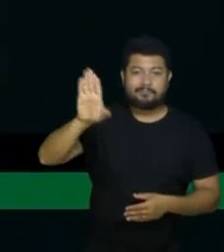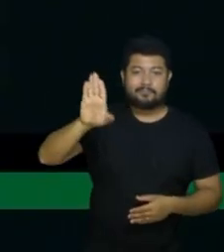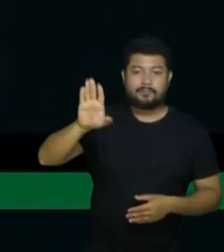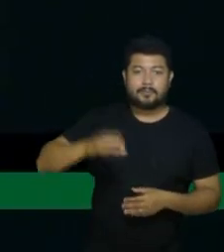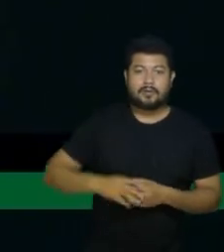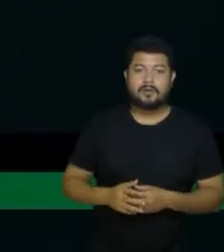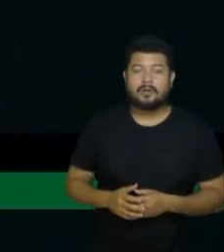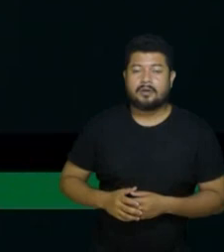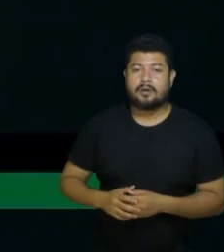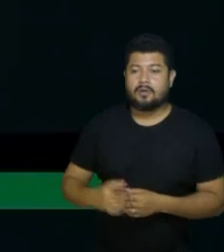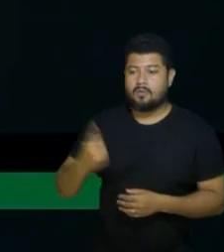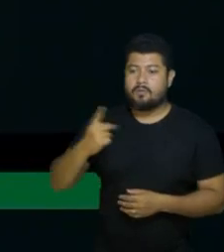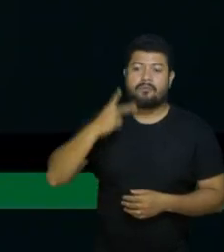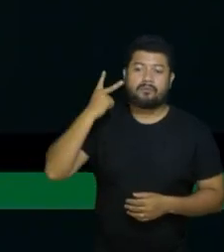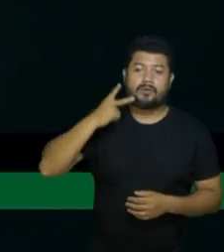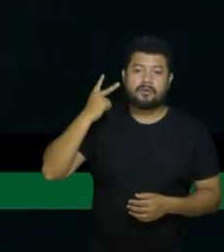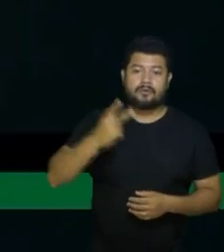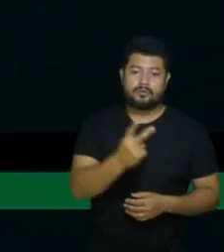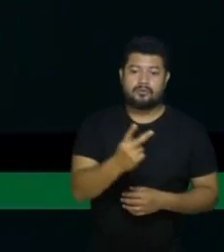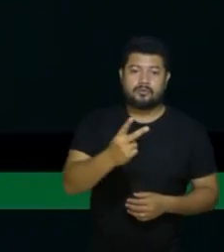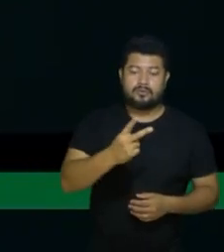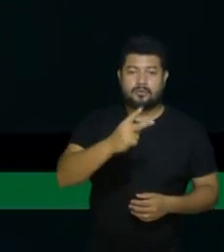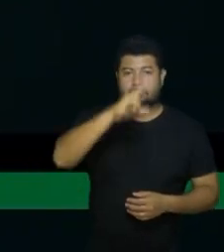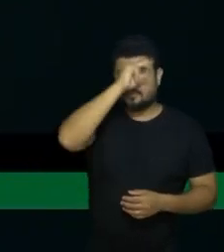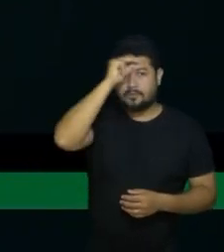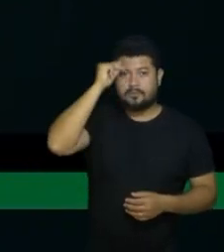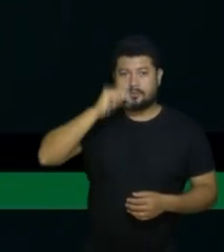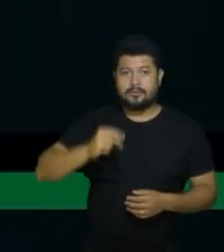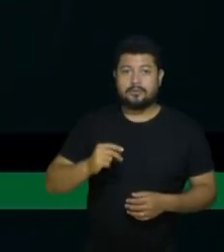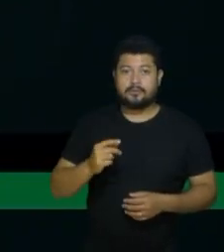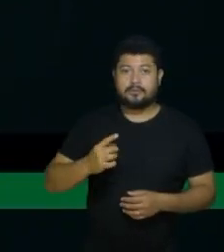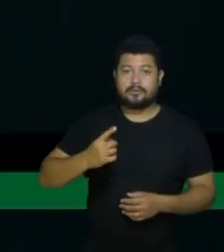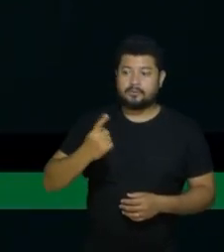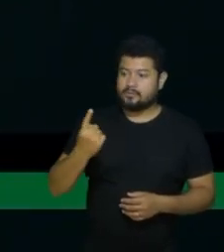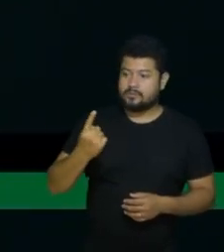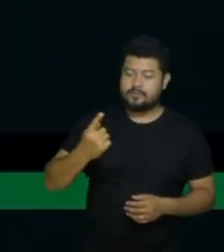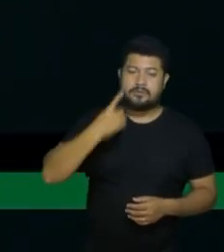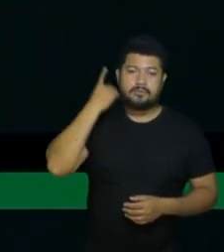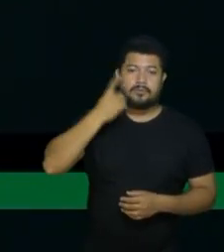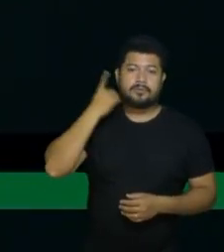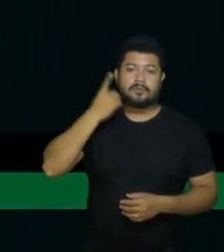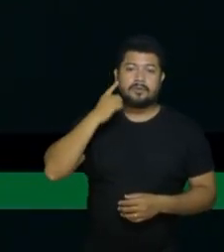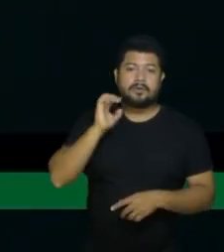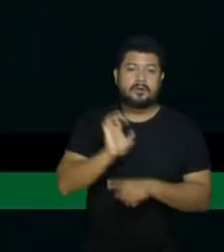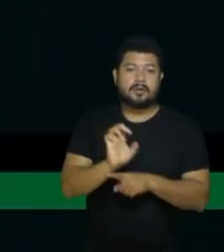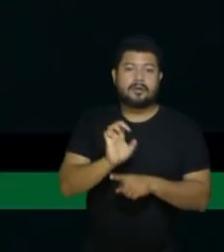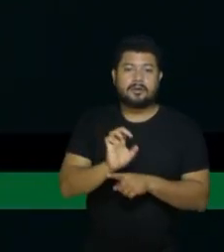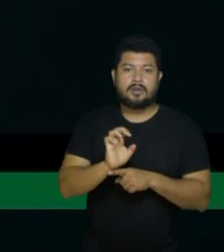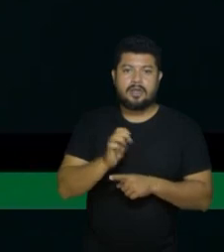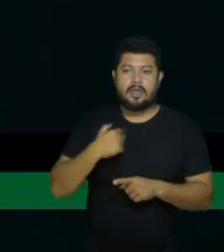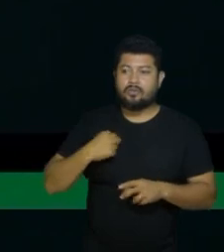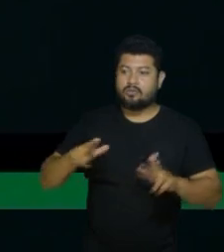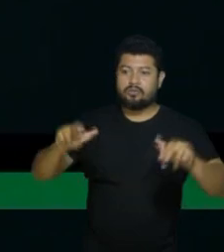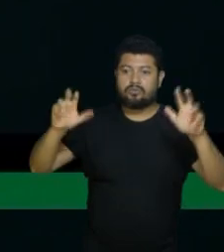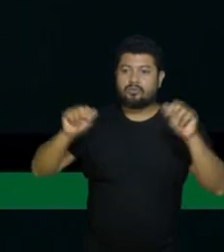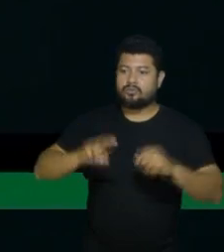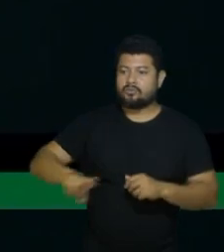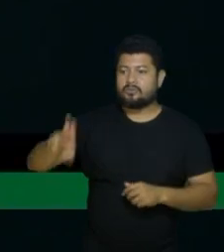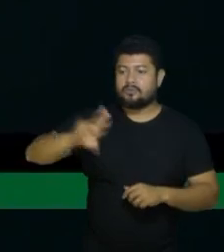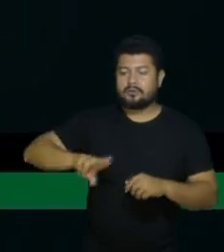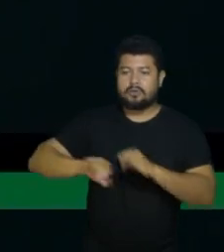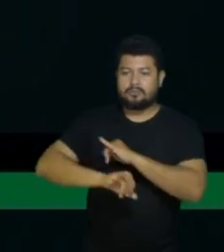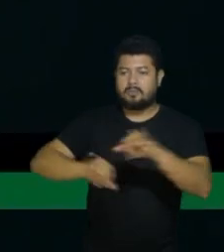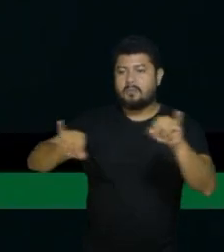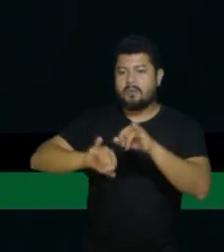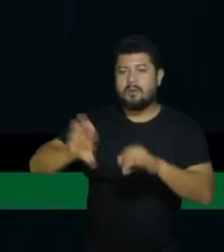deputado estadual e nunca usei R 1 real de fundo eleitoral não tenho nada contra com quem usou ou que